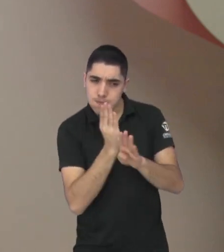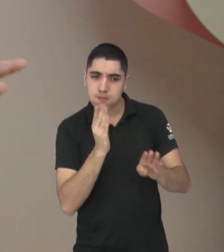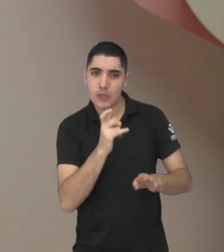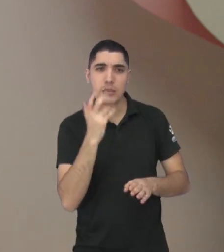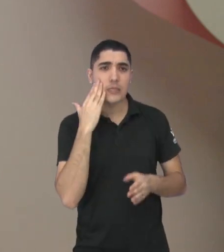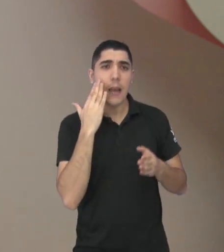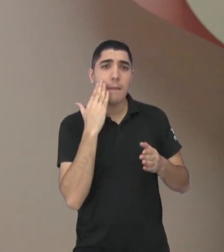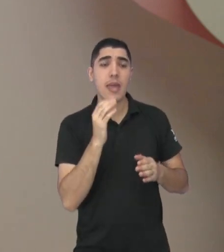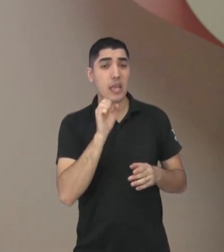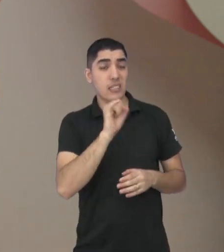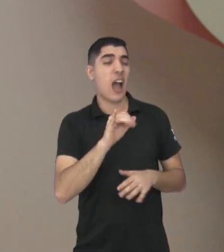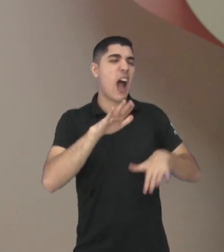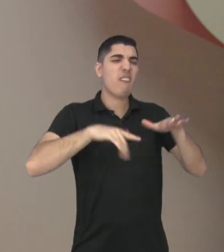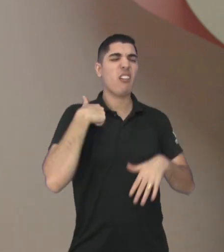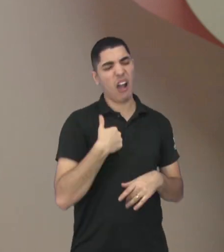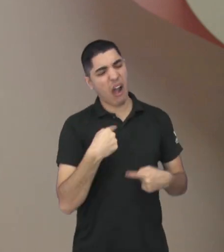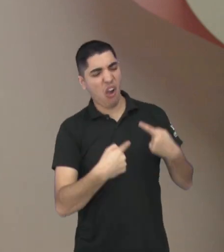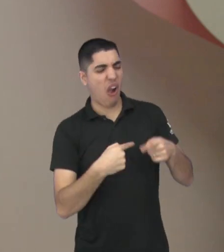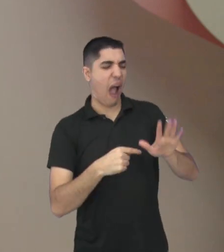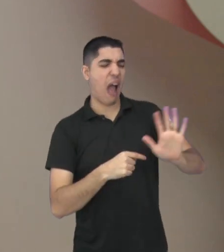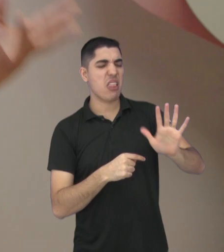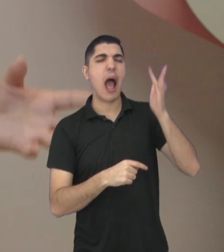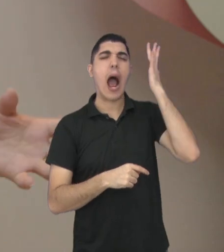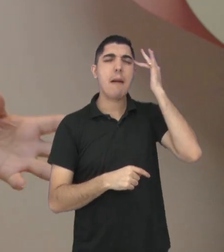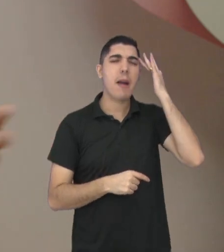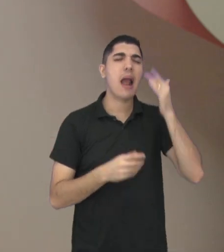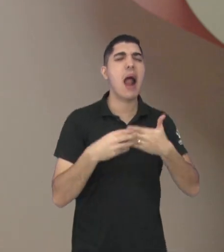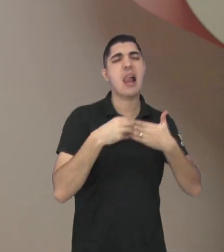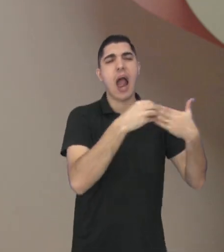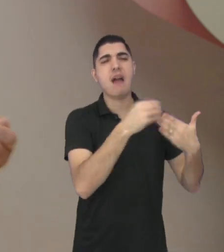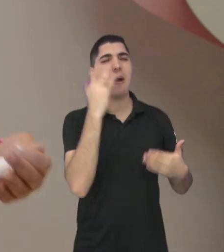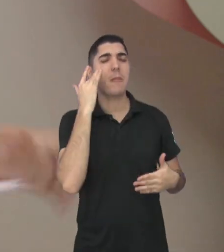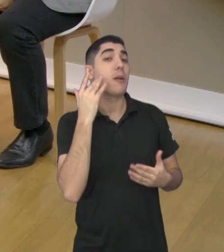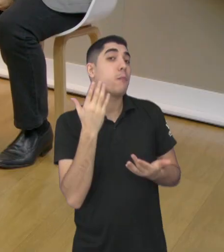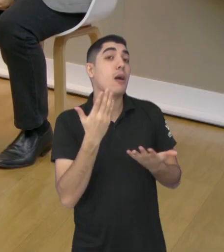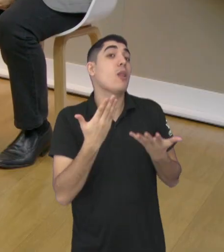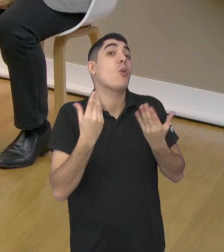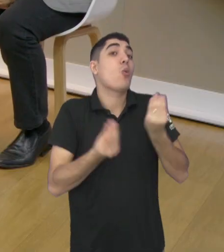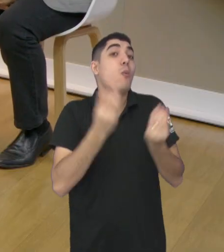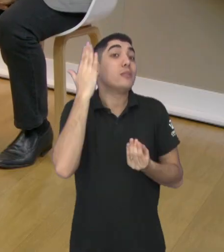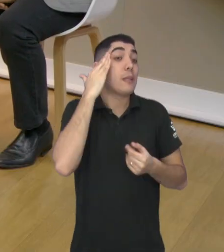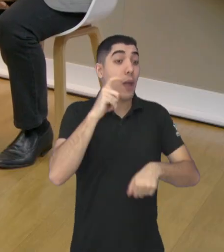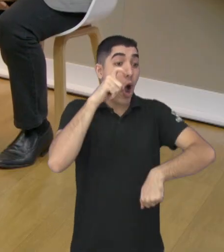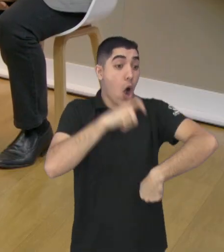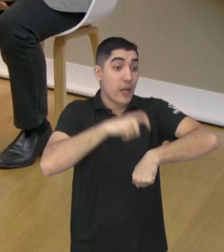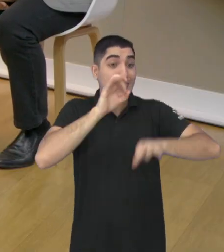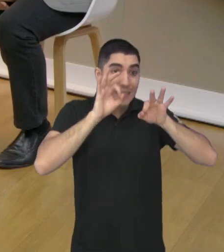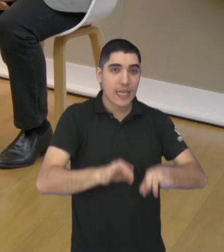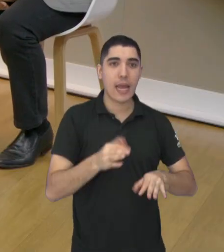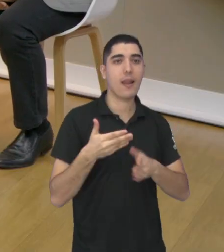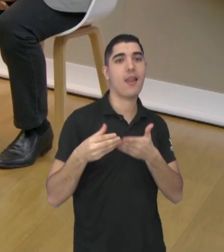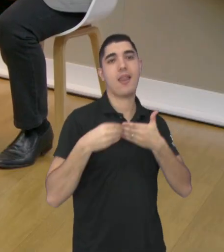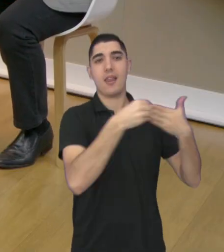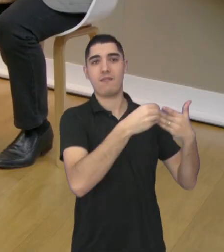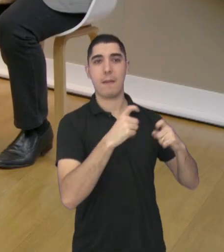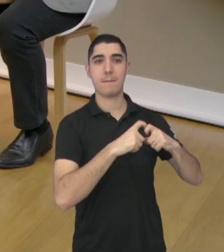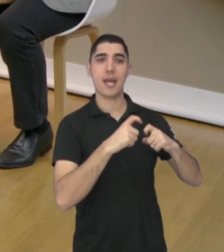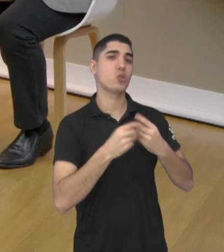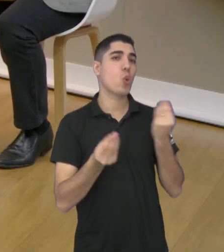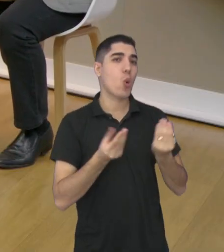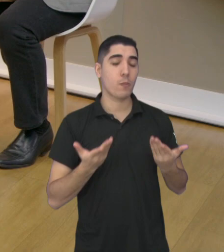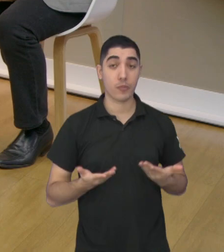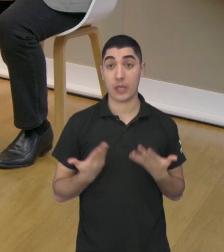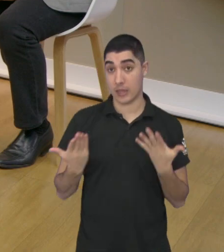correndo? Porque às vezes a gente vai protelando, não é nada, eu levo amanhã. Isso. Mas qual que é a hora para sair correndo com a criança? A hora